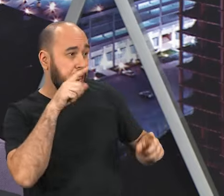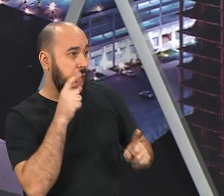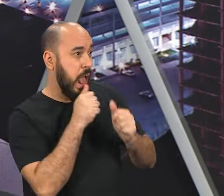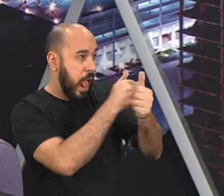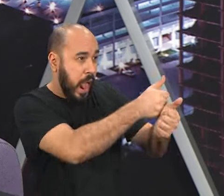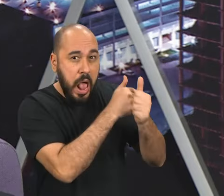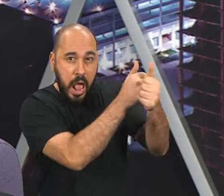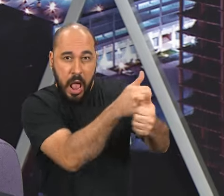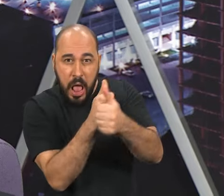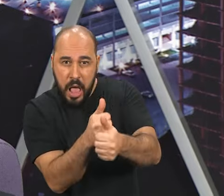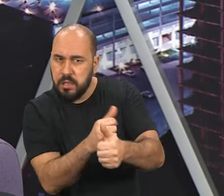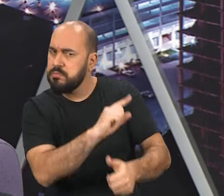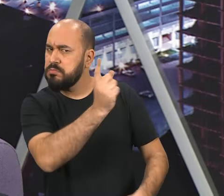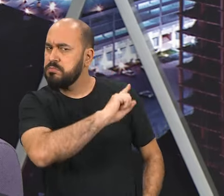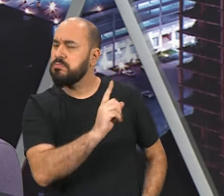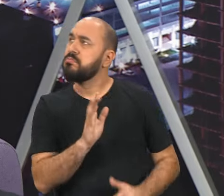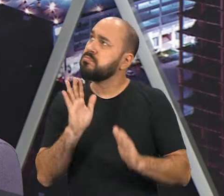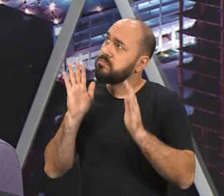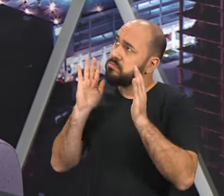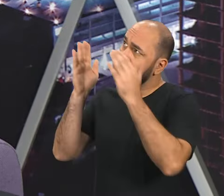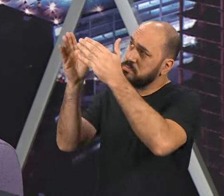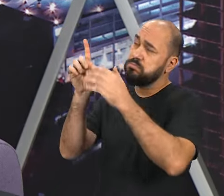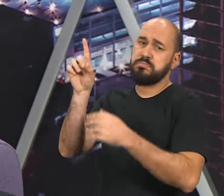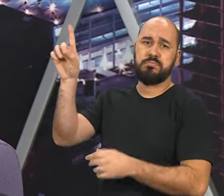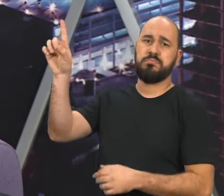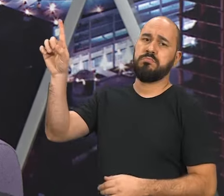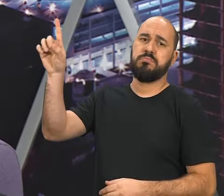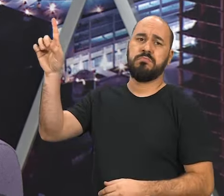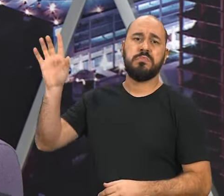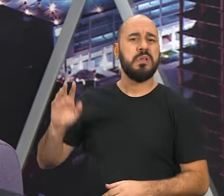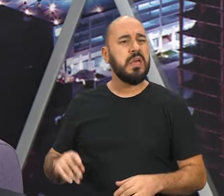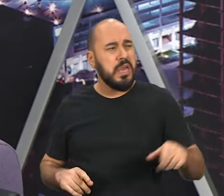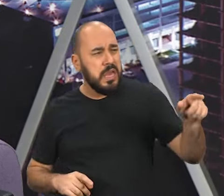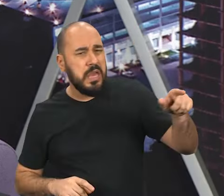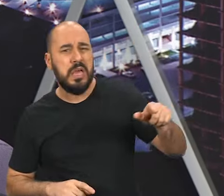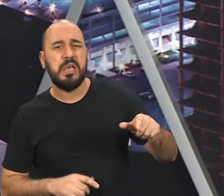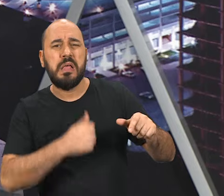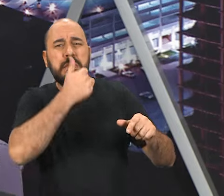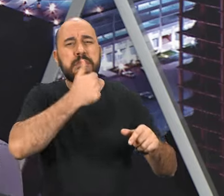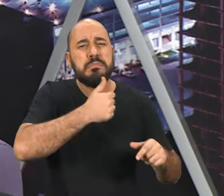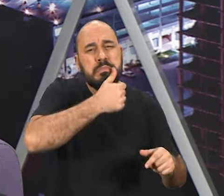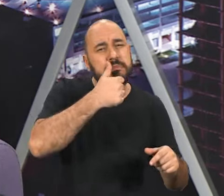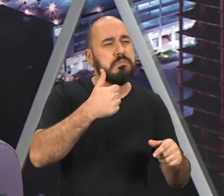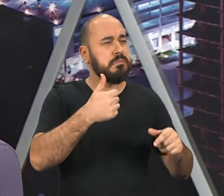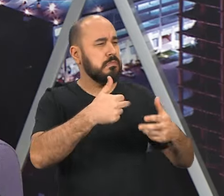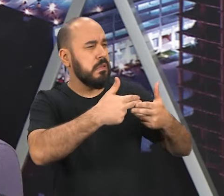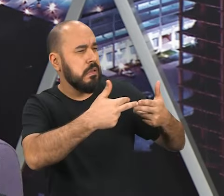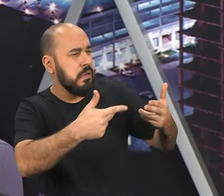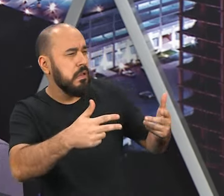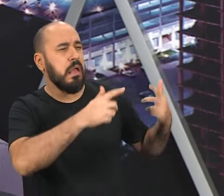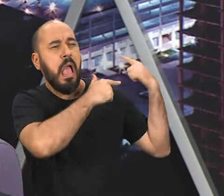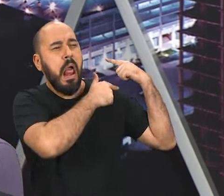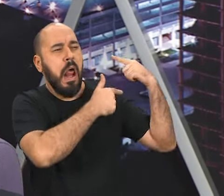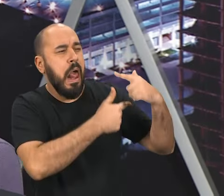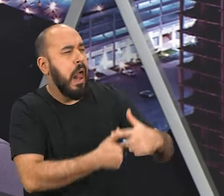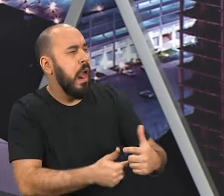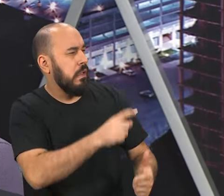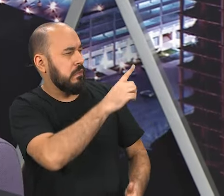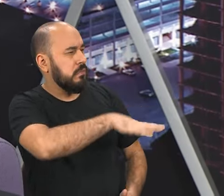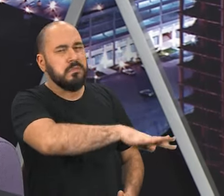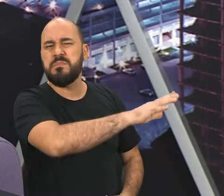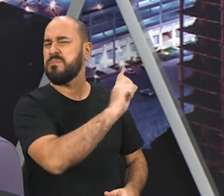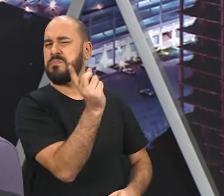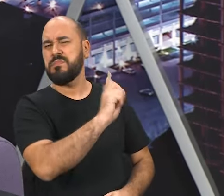humanas, não siga a tradição da igreja, não siga sacramentos, não siga nada disso. Siga a Bíblia, siga a